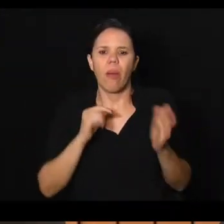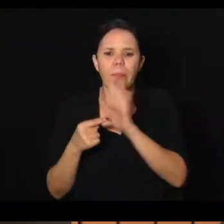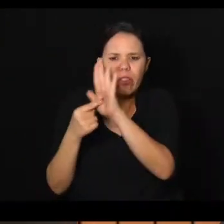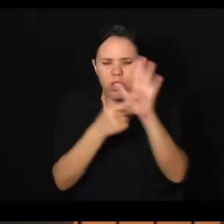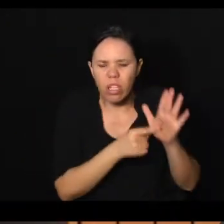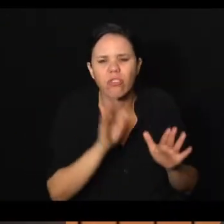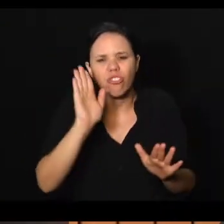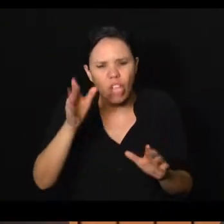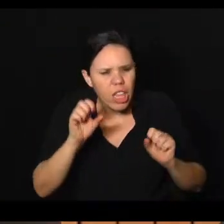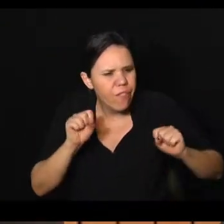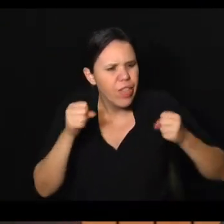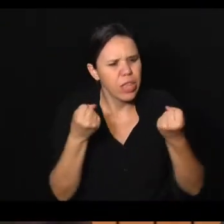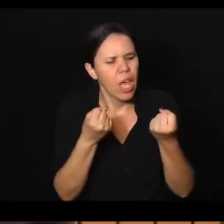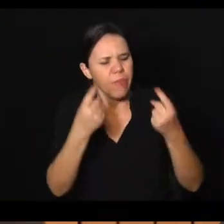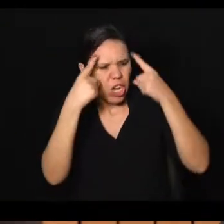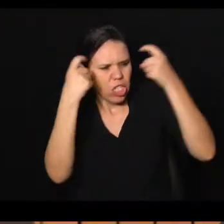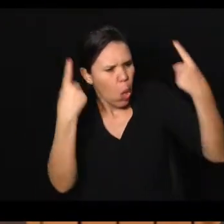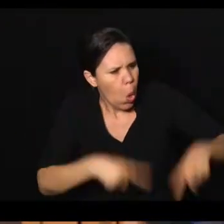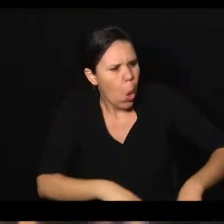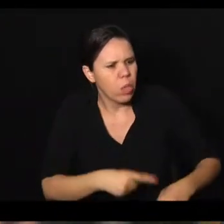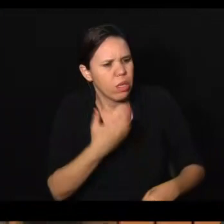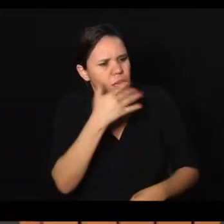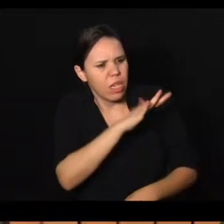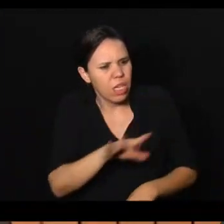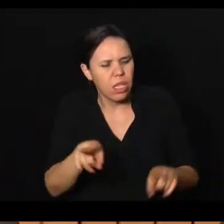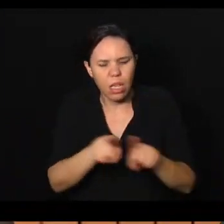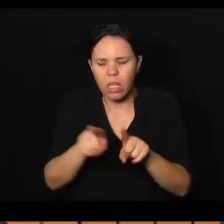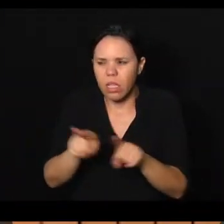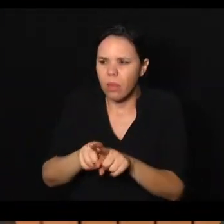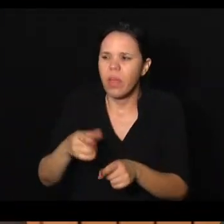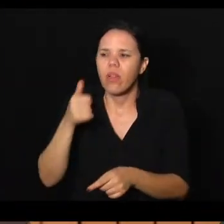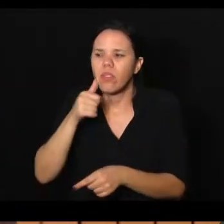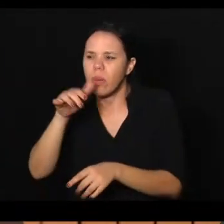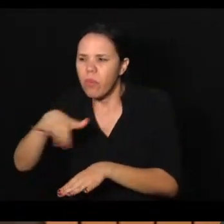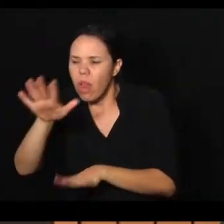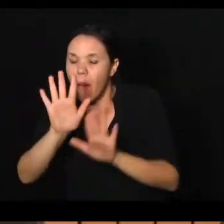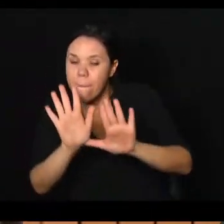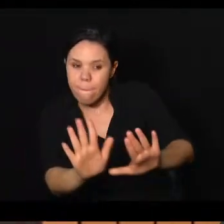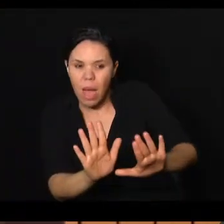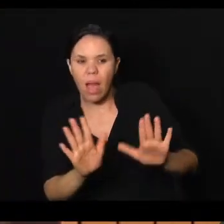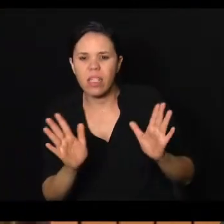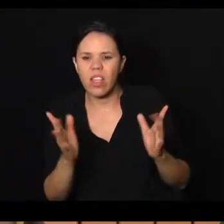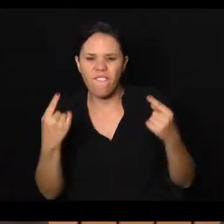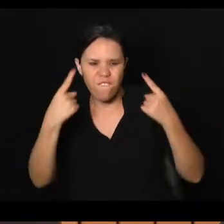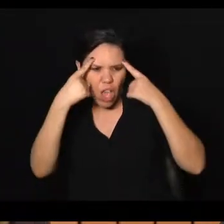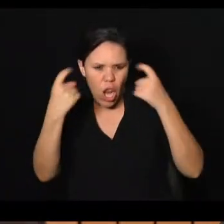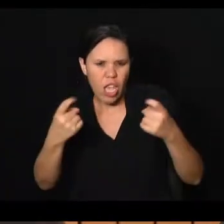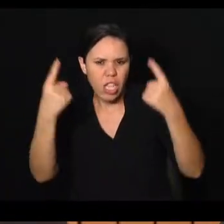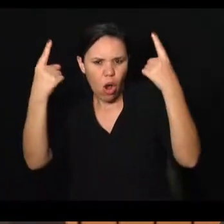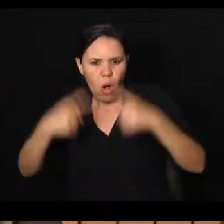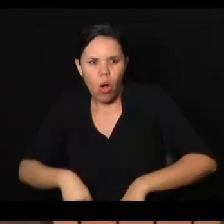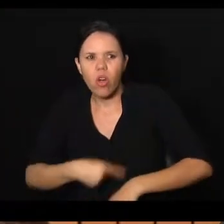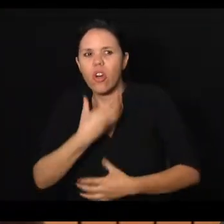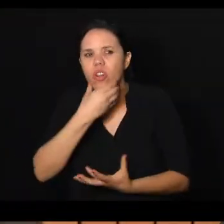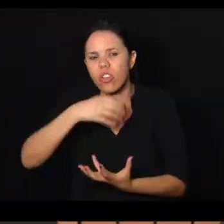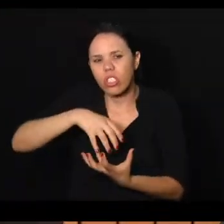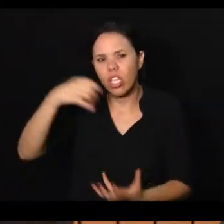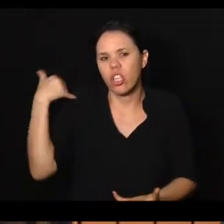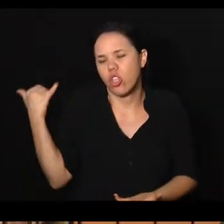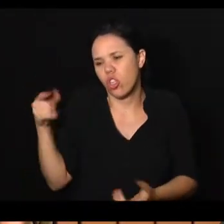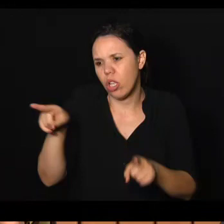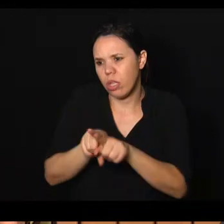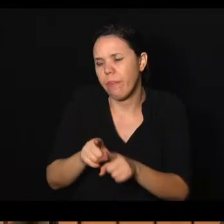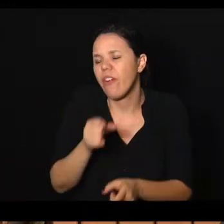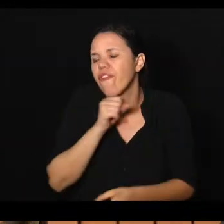a violência contra a mulher, mas a violência contra o idoso dessa nação, ela se manifesta também de formas diversas.